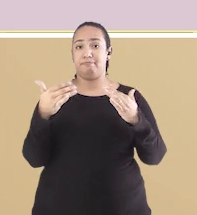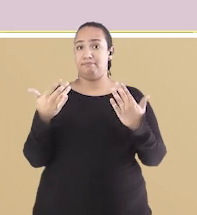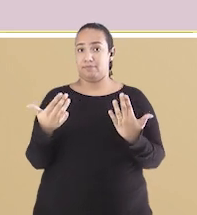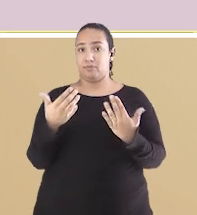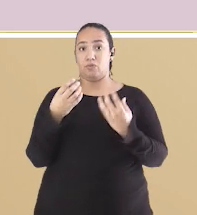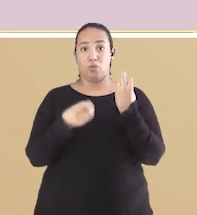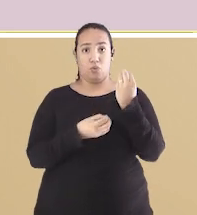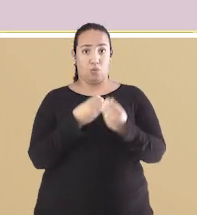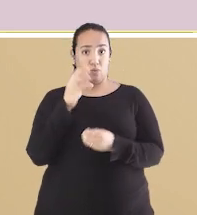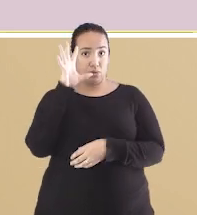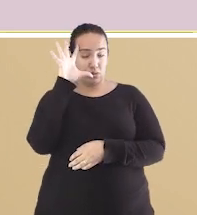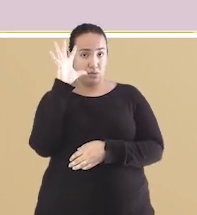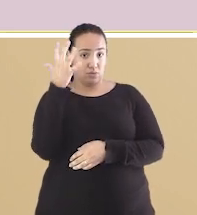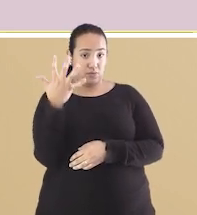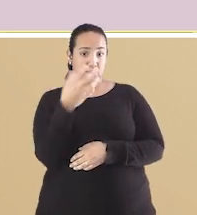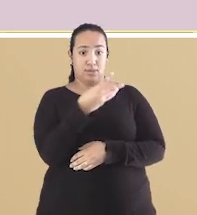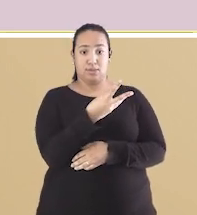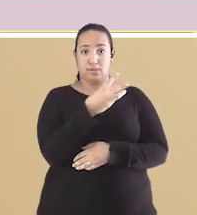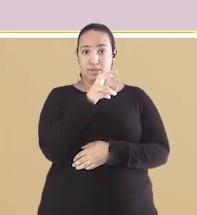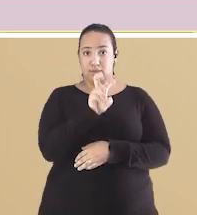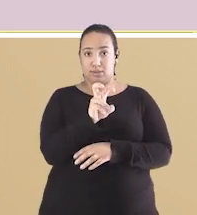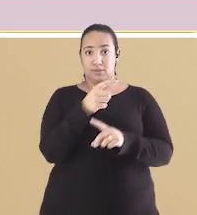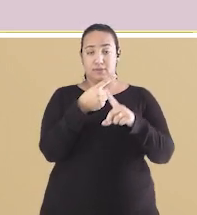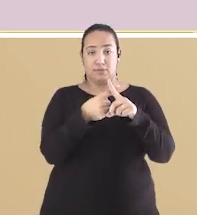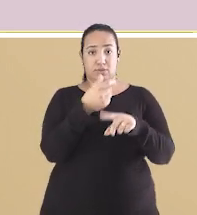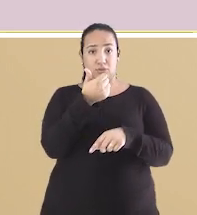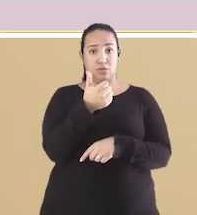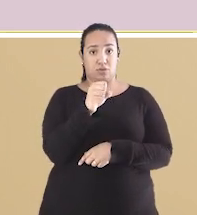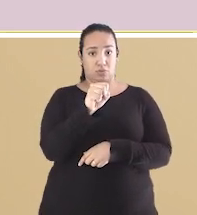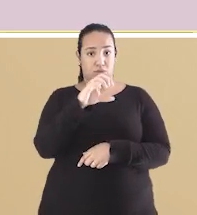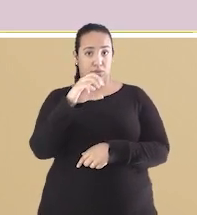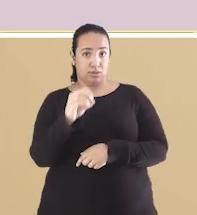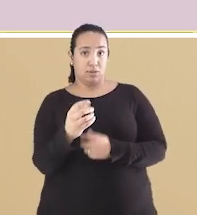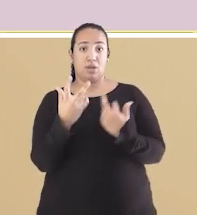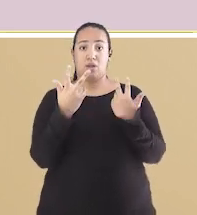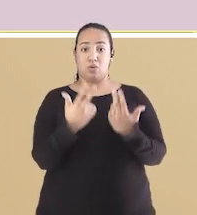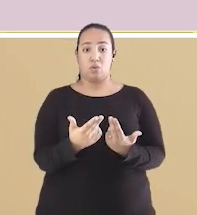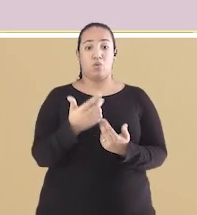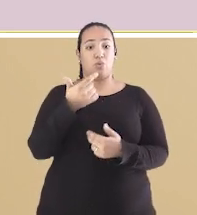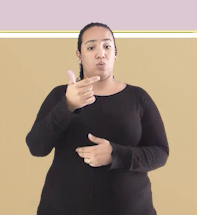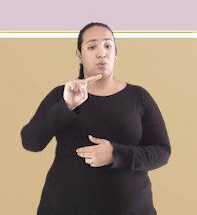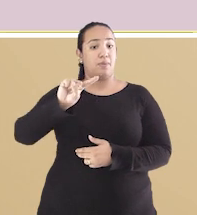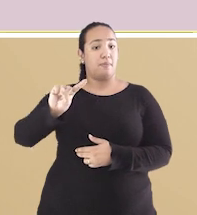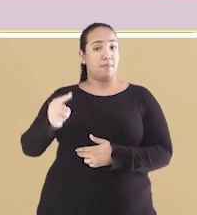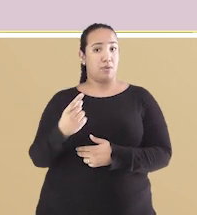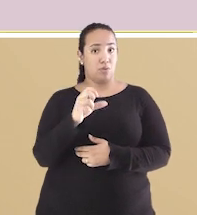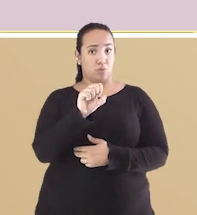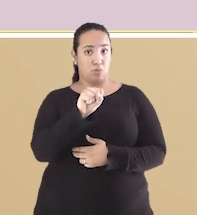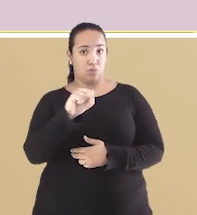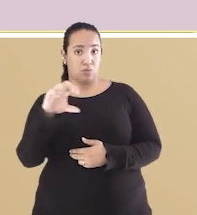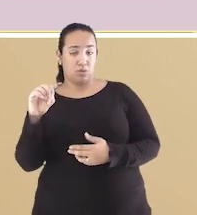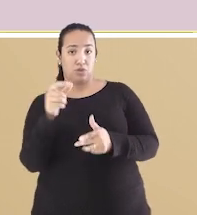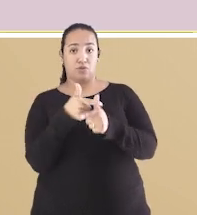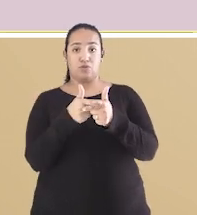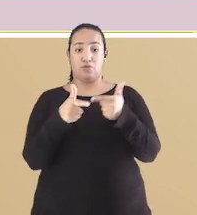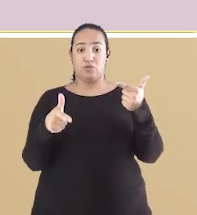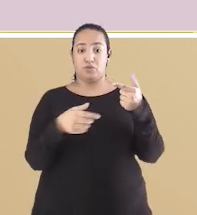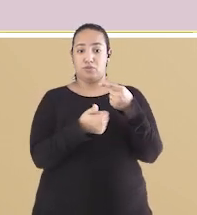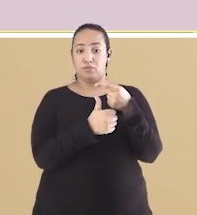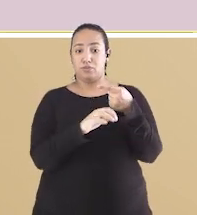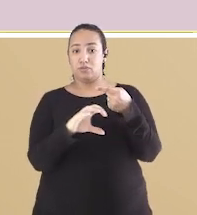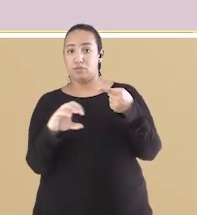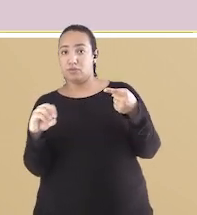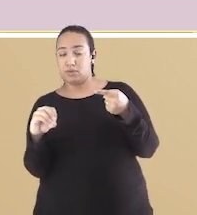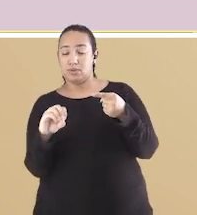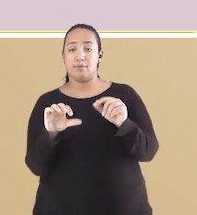cálculo, faremos 35 vezes 80, que é 2.800, e vamos dividir por 100. E chegamos